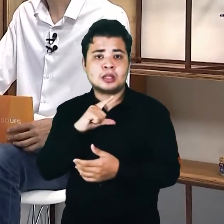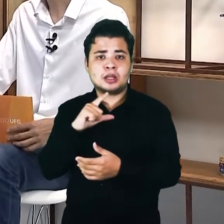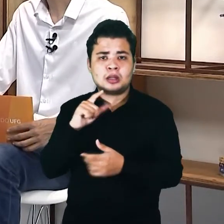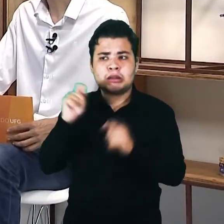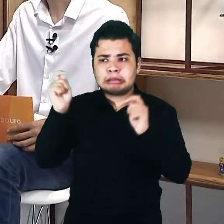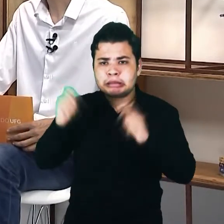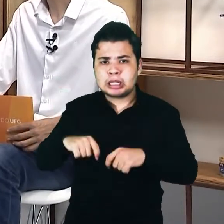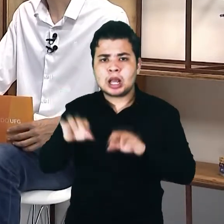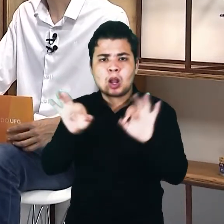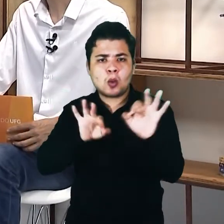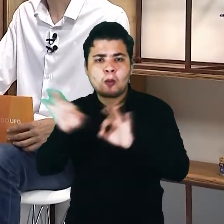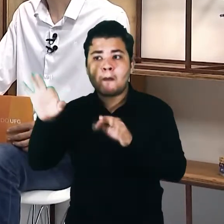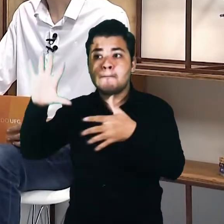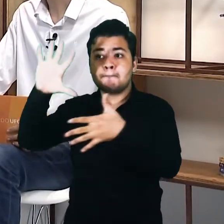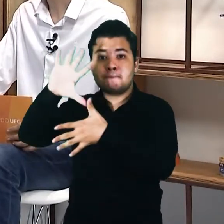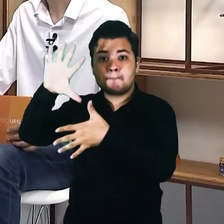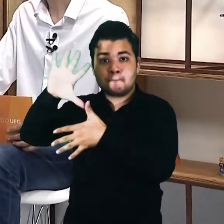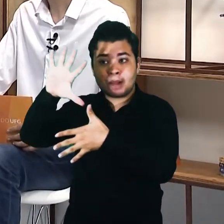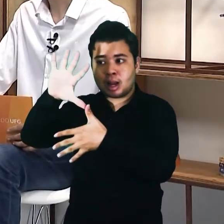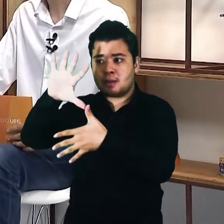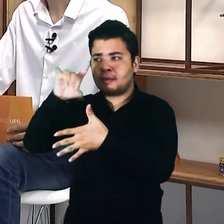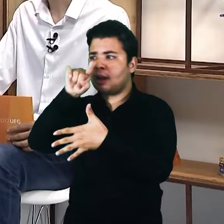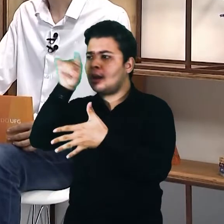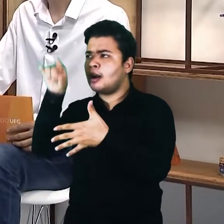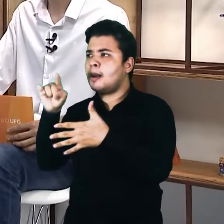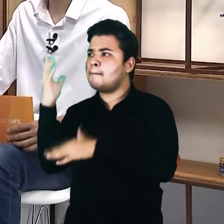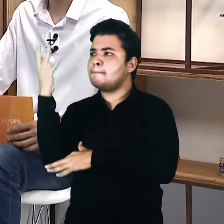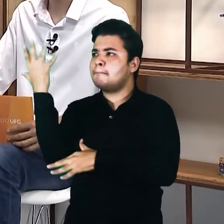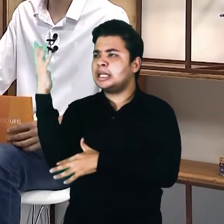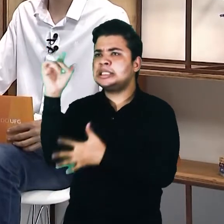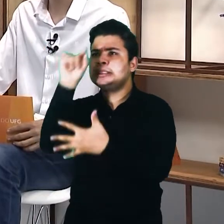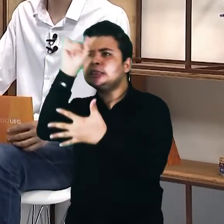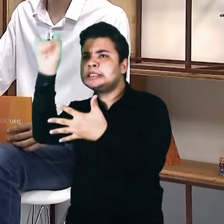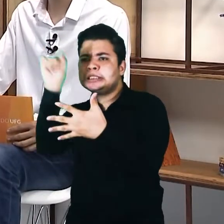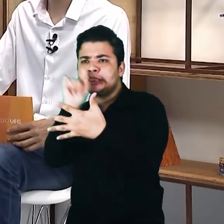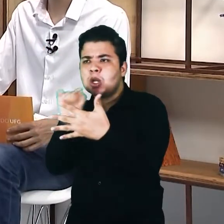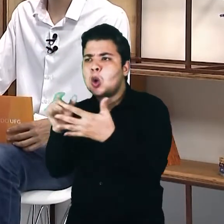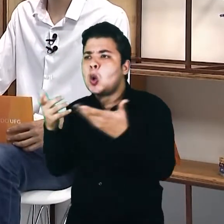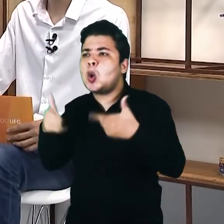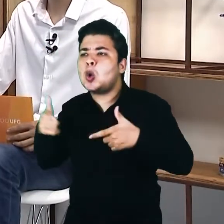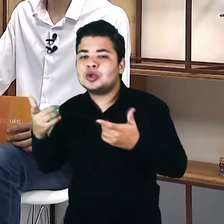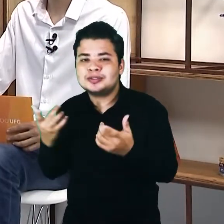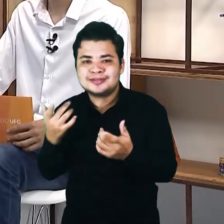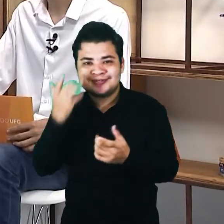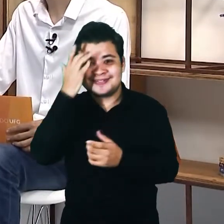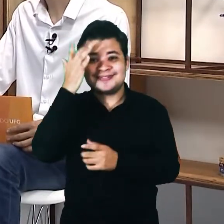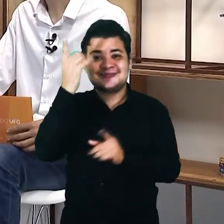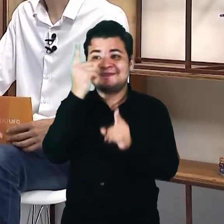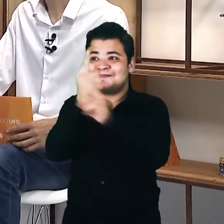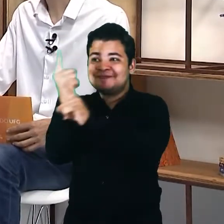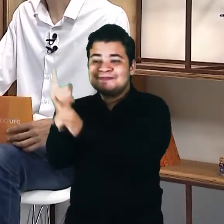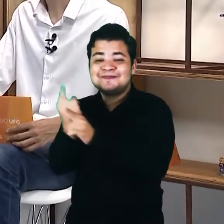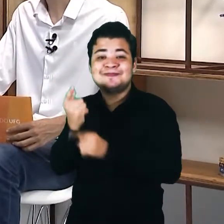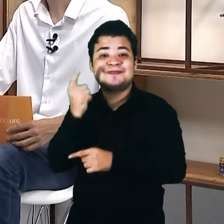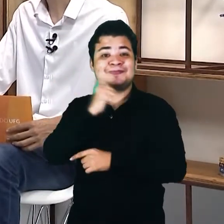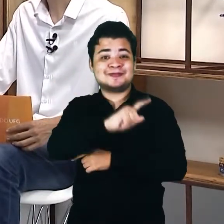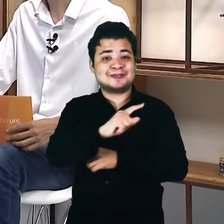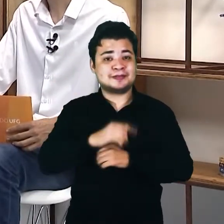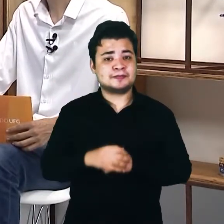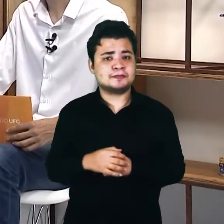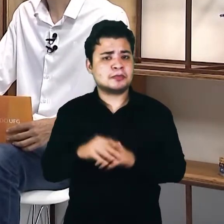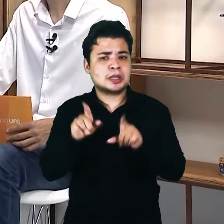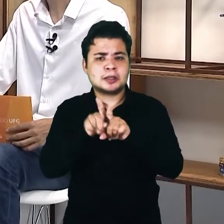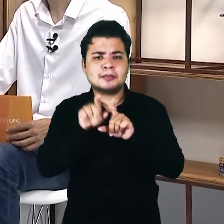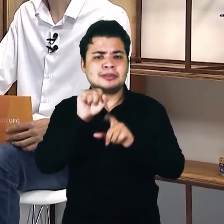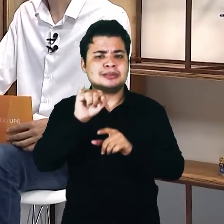uma distribuição de uma planta, de uma espécie, né? Ou usar outras ferramentas, por exemplo, se a gente